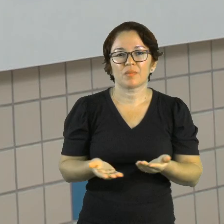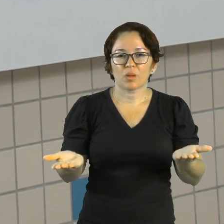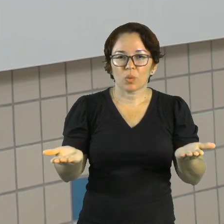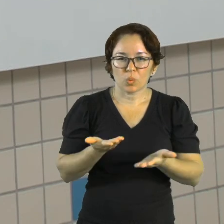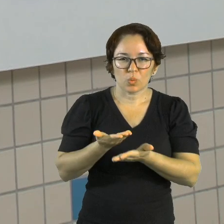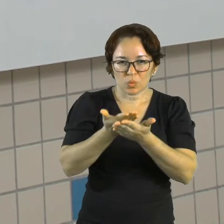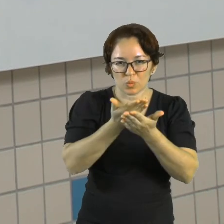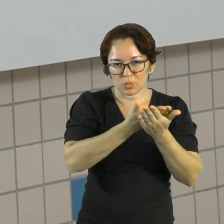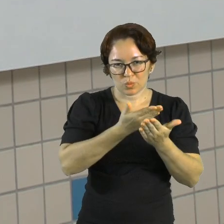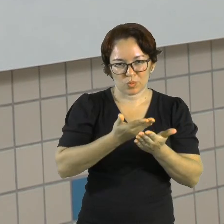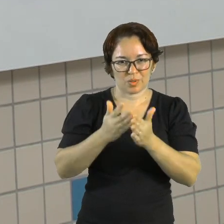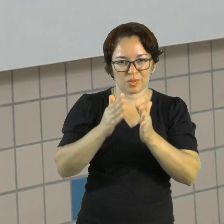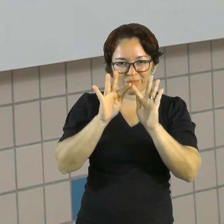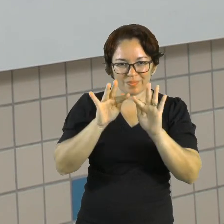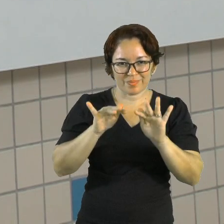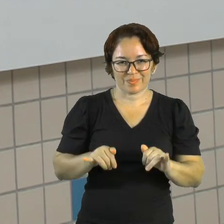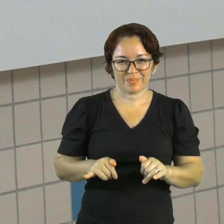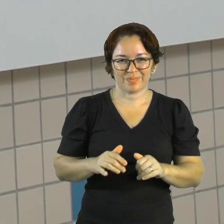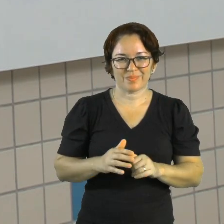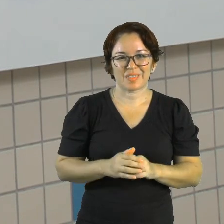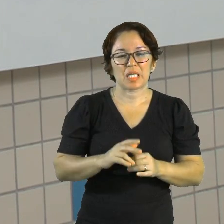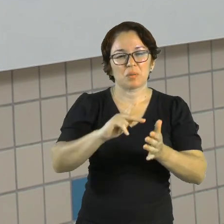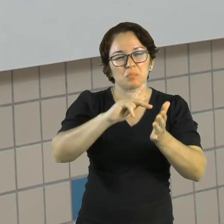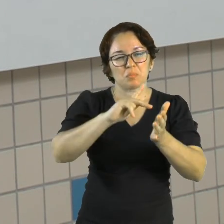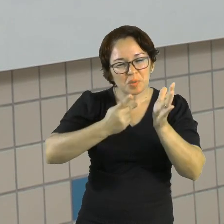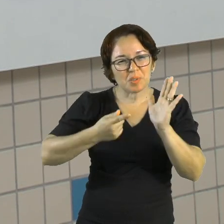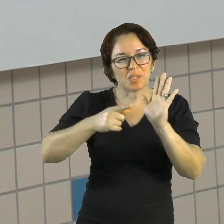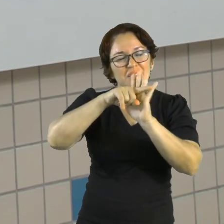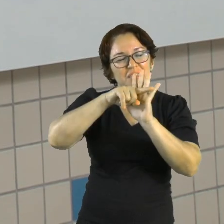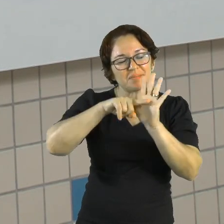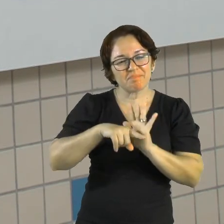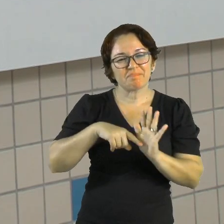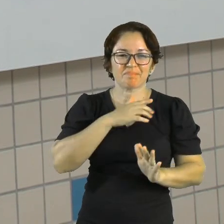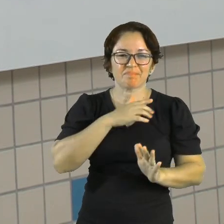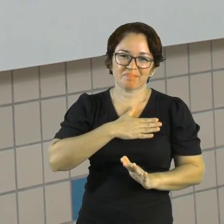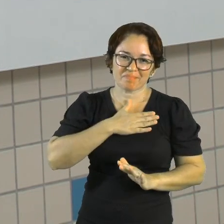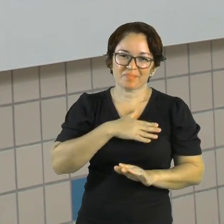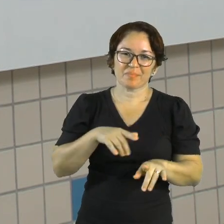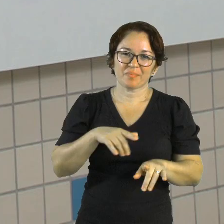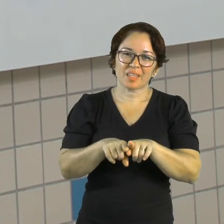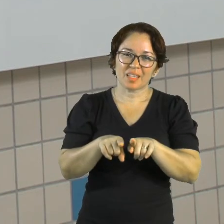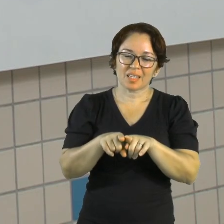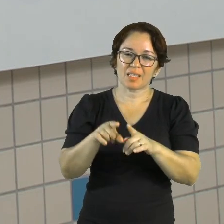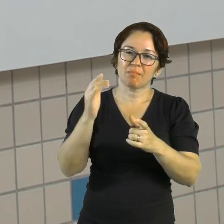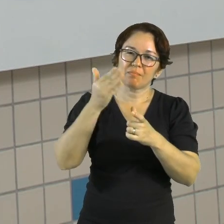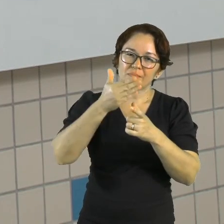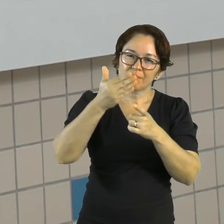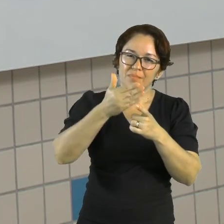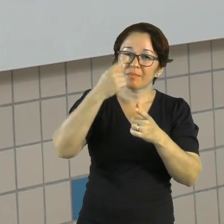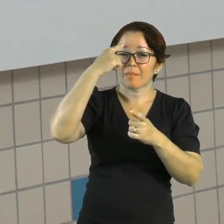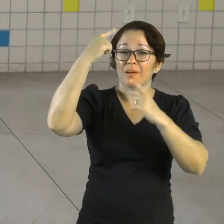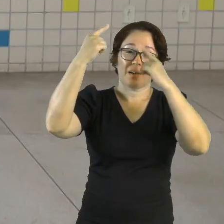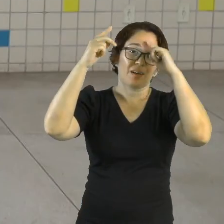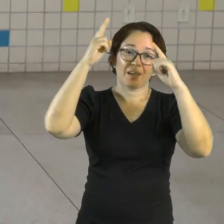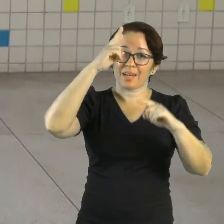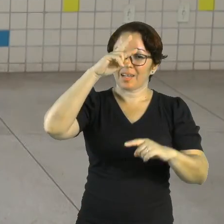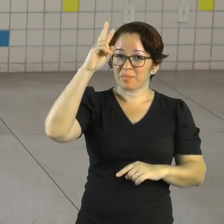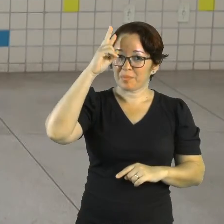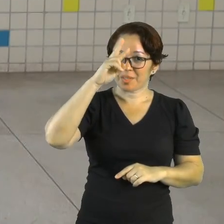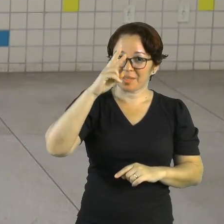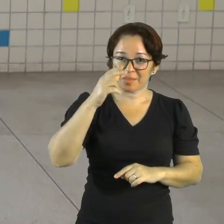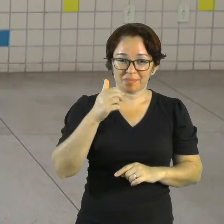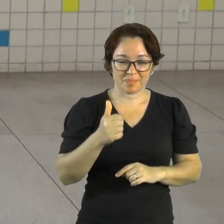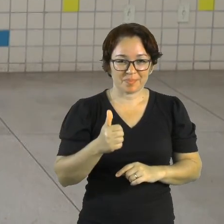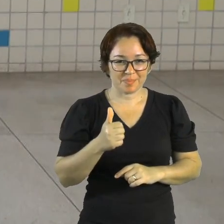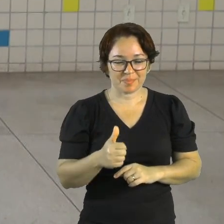hoje. Apreciando mais um poema e revendo as sílabas tônicas de uma palavra.